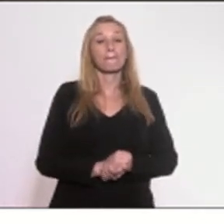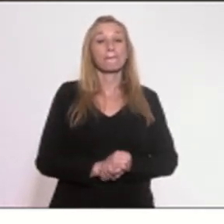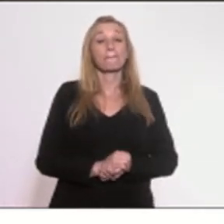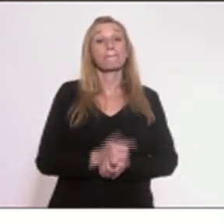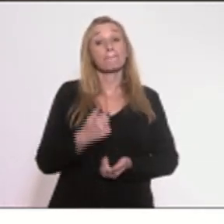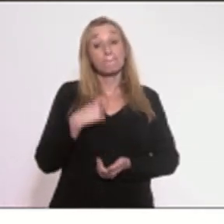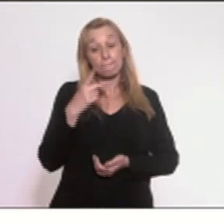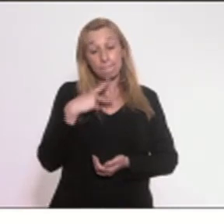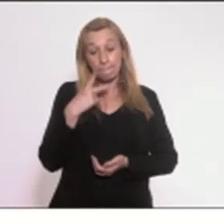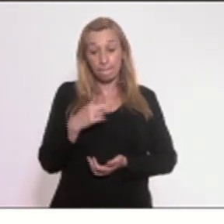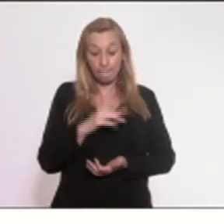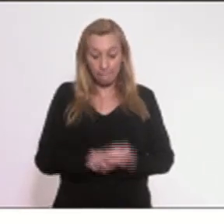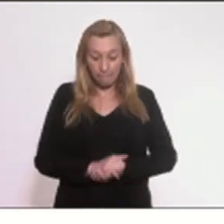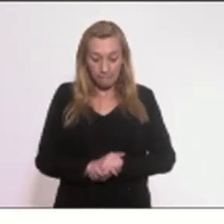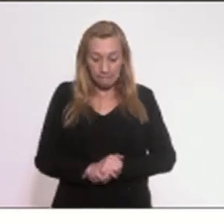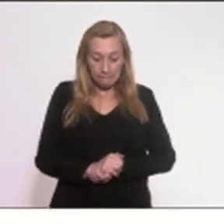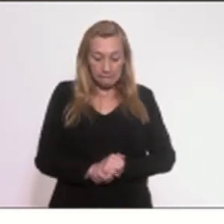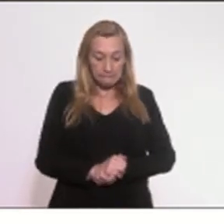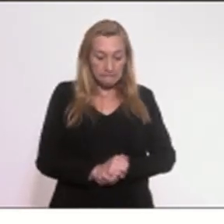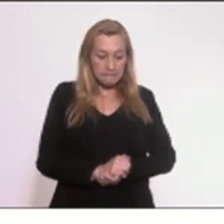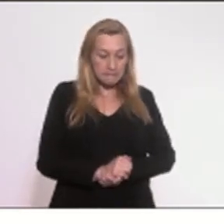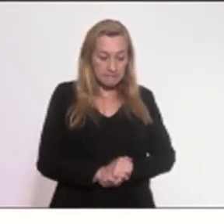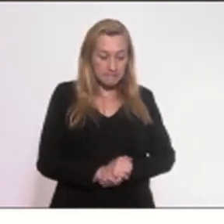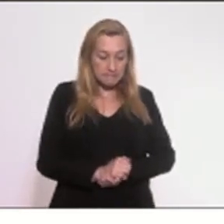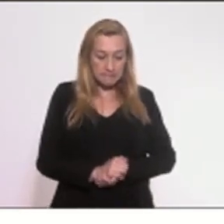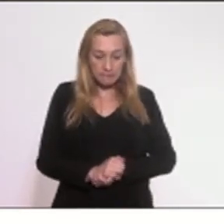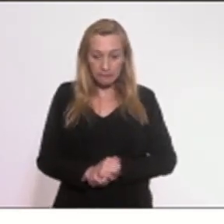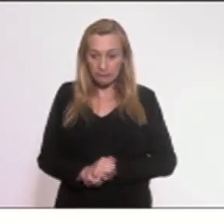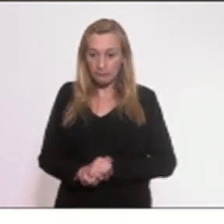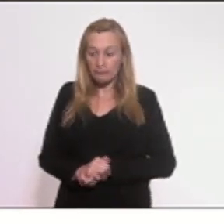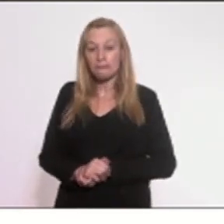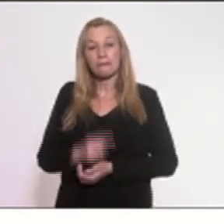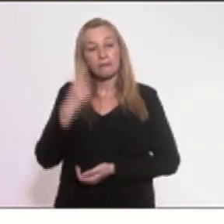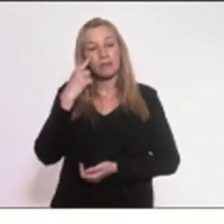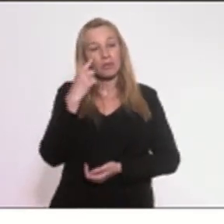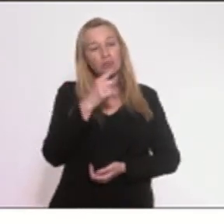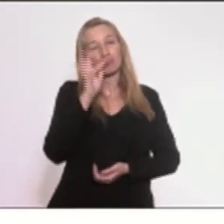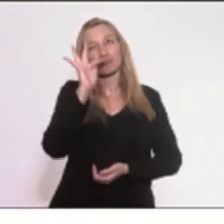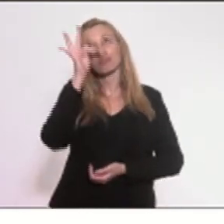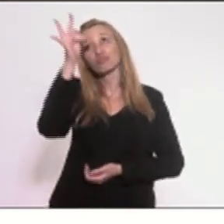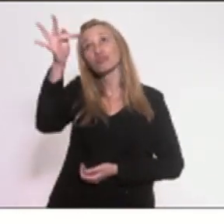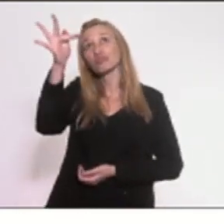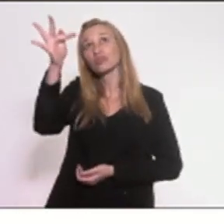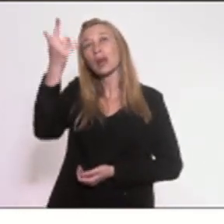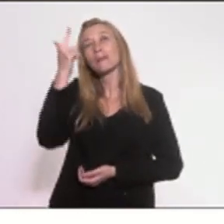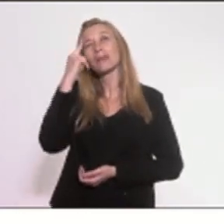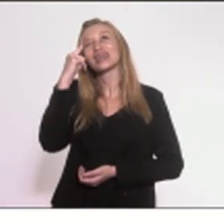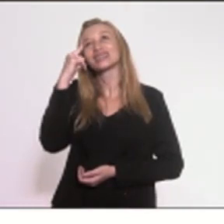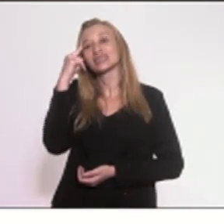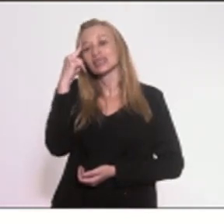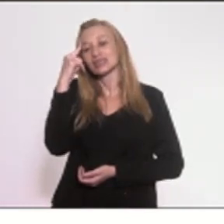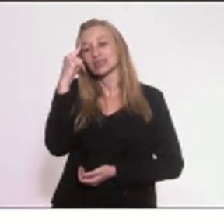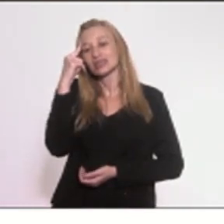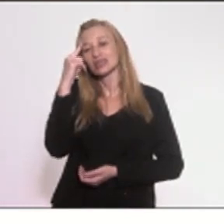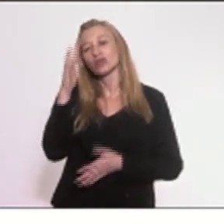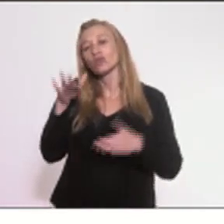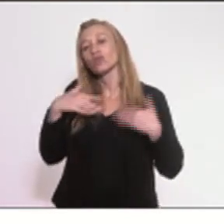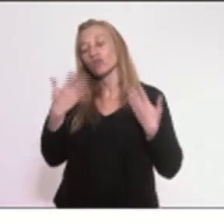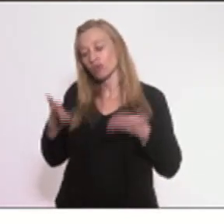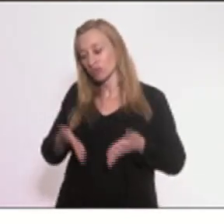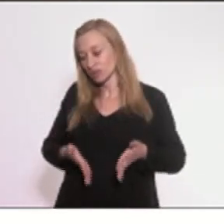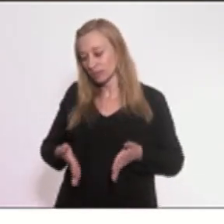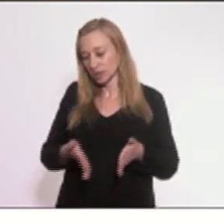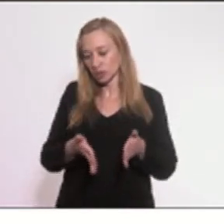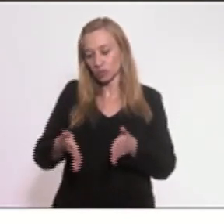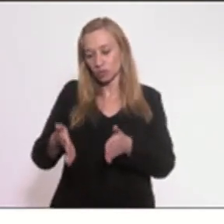faço isso, a gente já olha para o futuro, a gente pensa qual o caminho que o